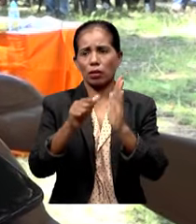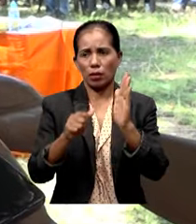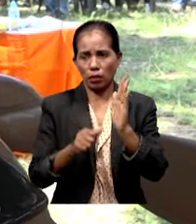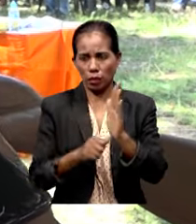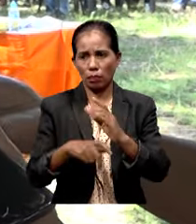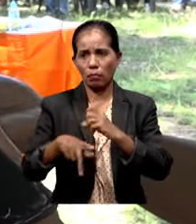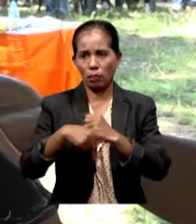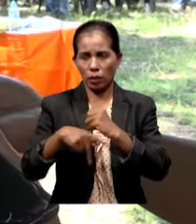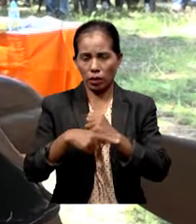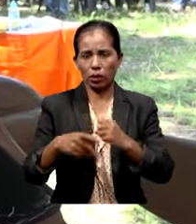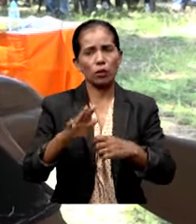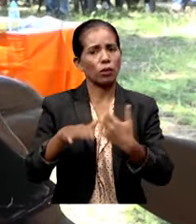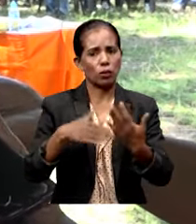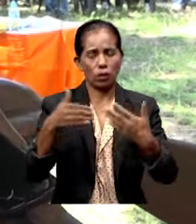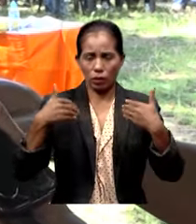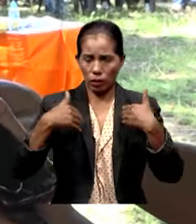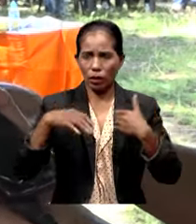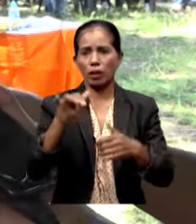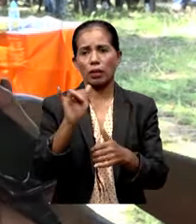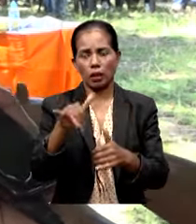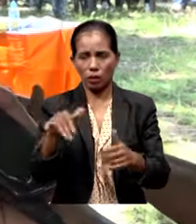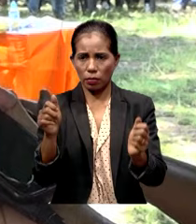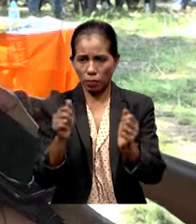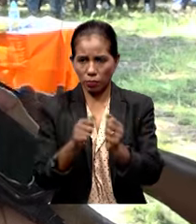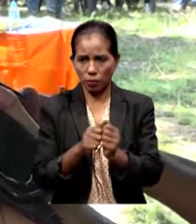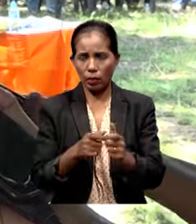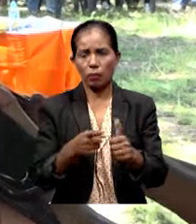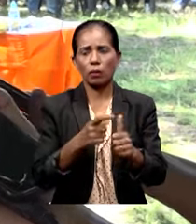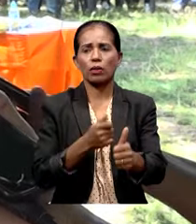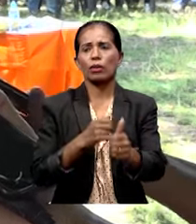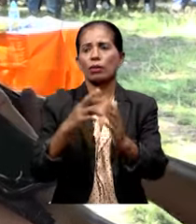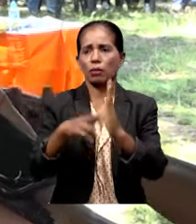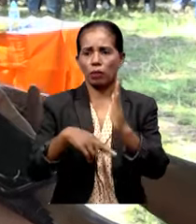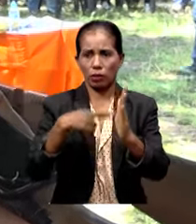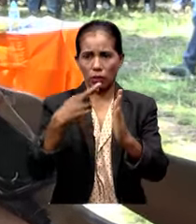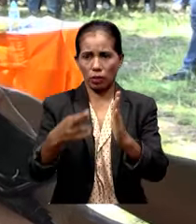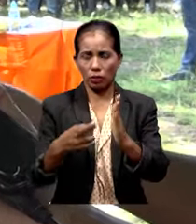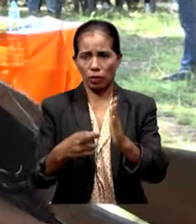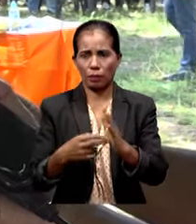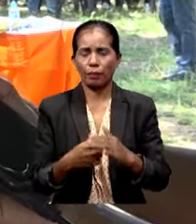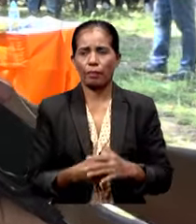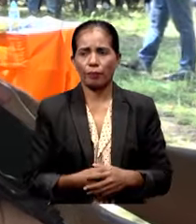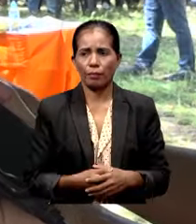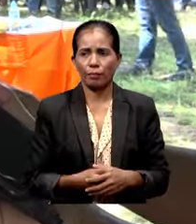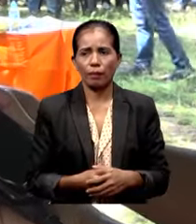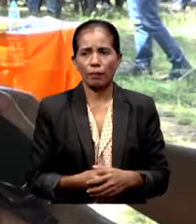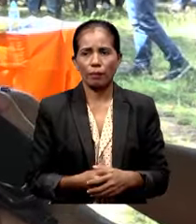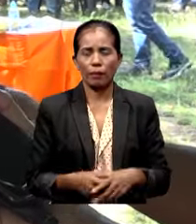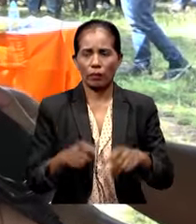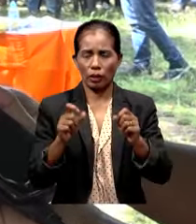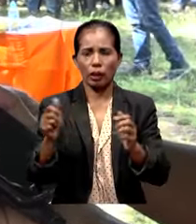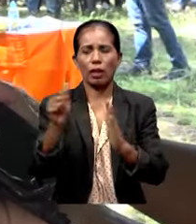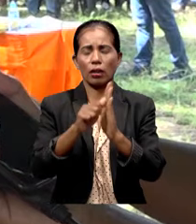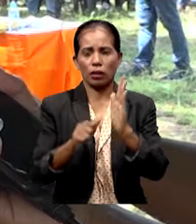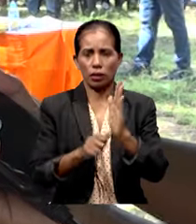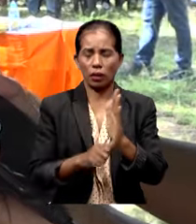bancada se reúne consenso zona. Também primeiro tem que preencher requisitos mínimos da tem agenda né